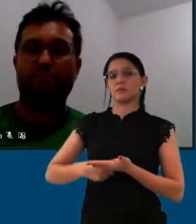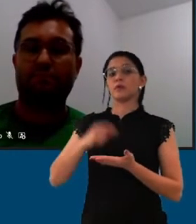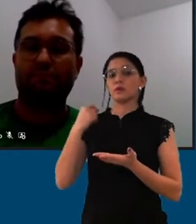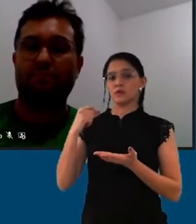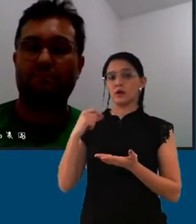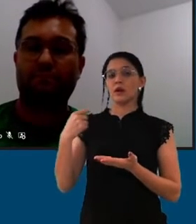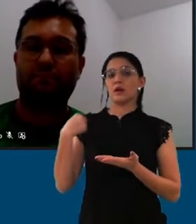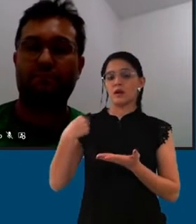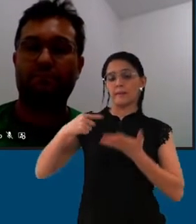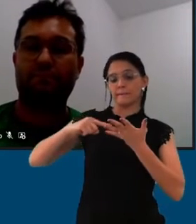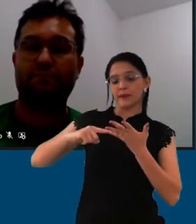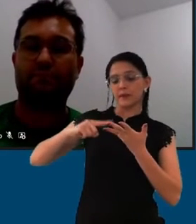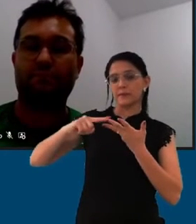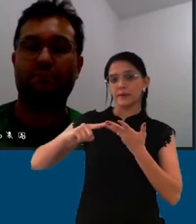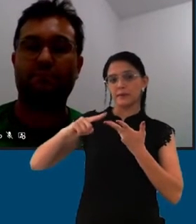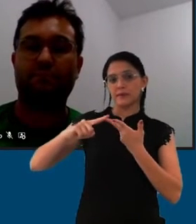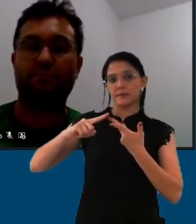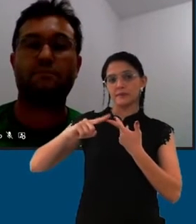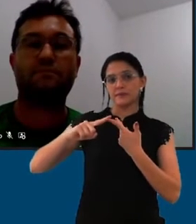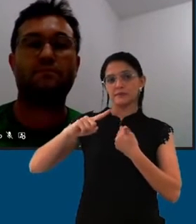cumprir as